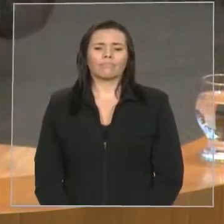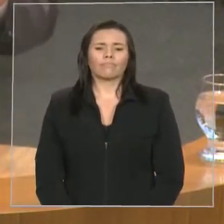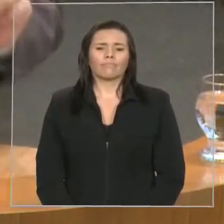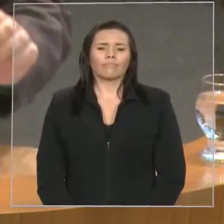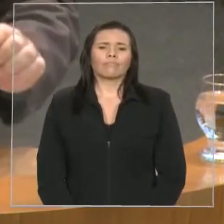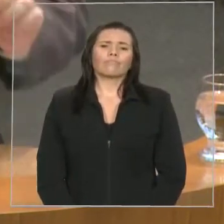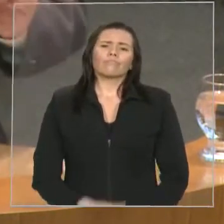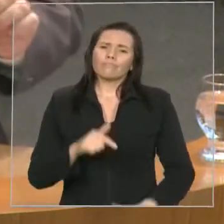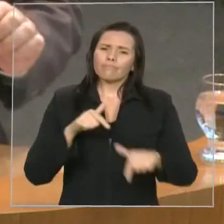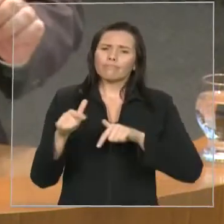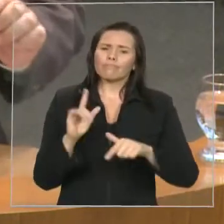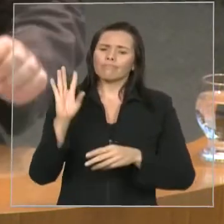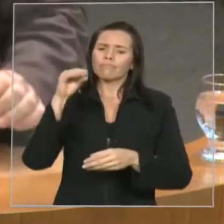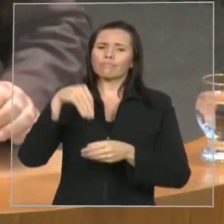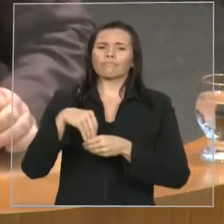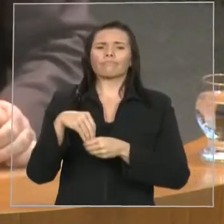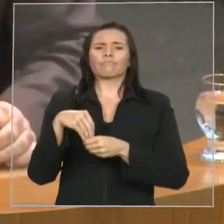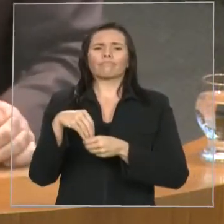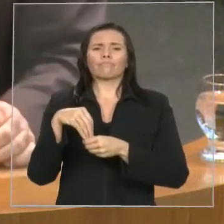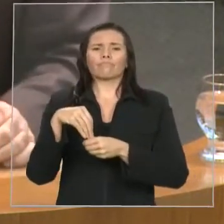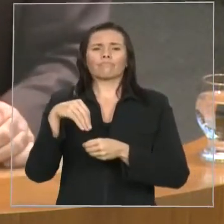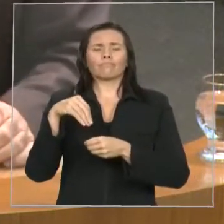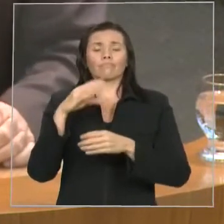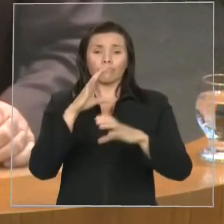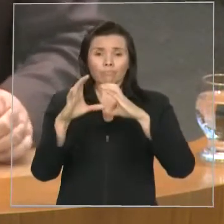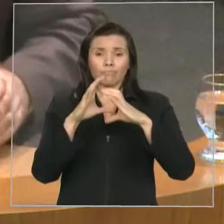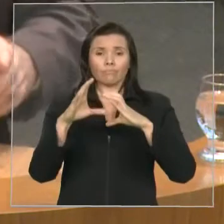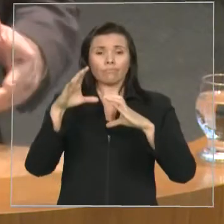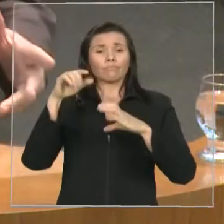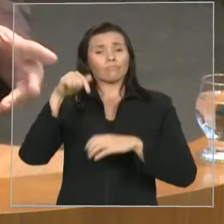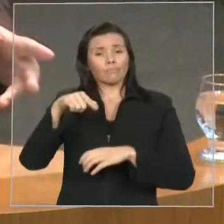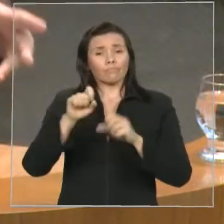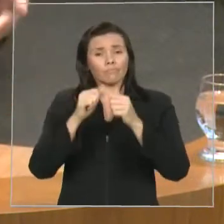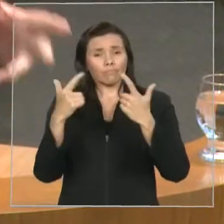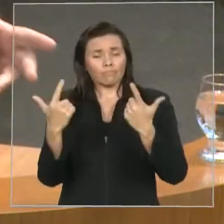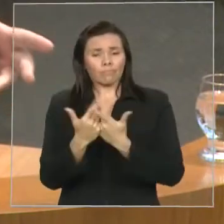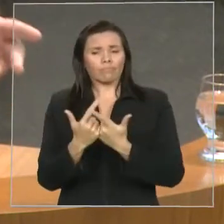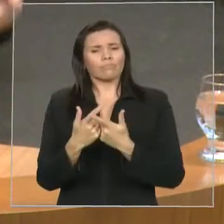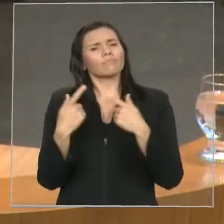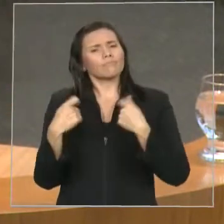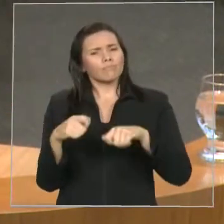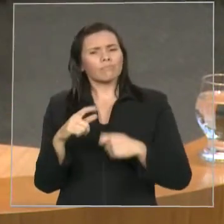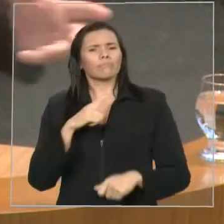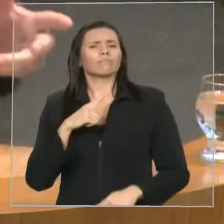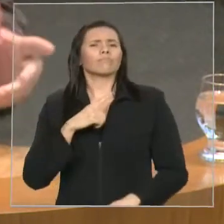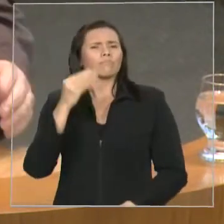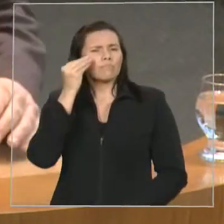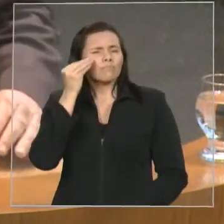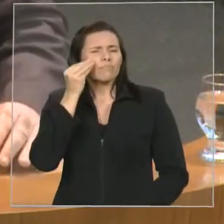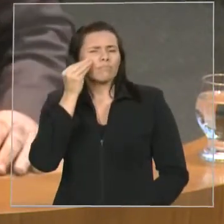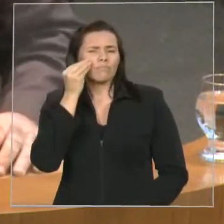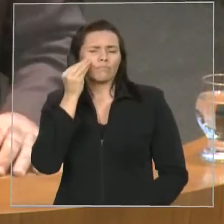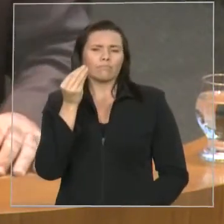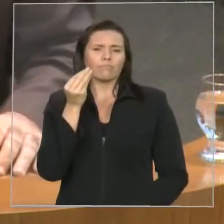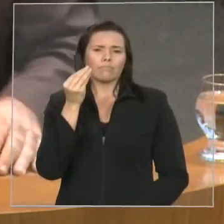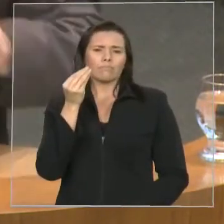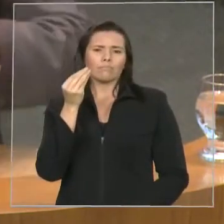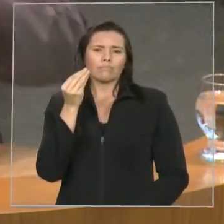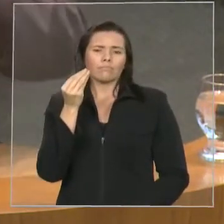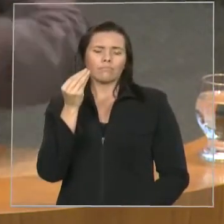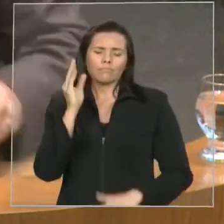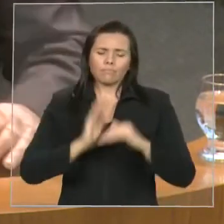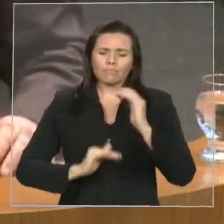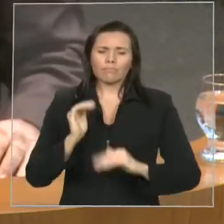aos representantes políticos do Estado, que sejam também preparados na questão